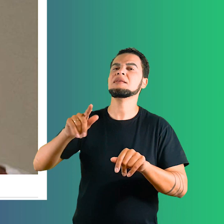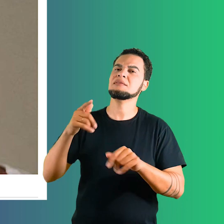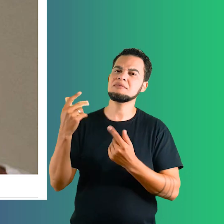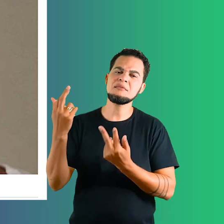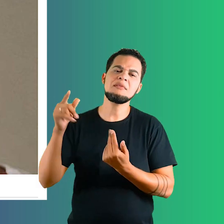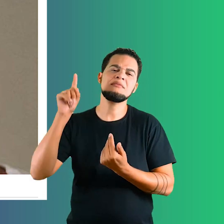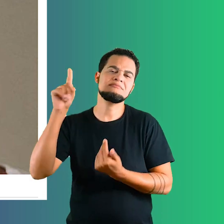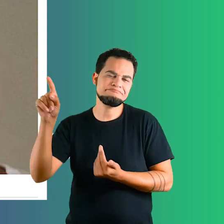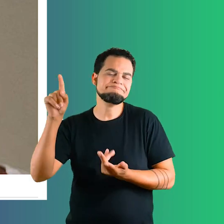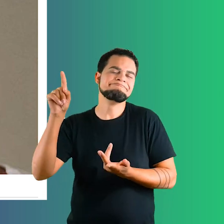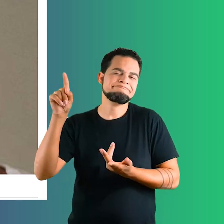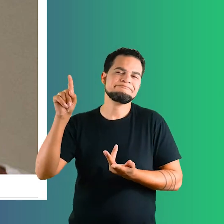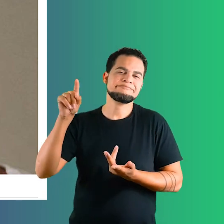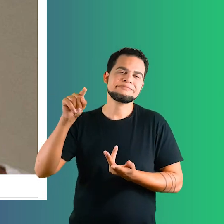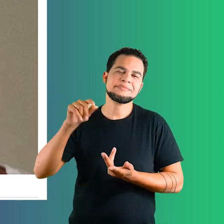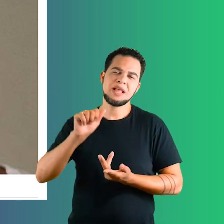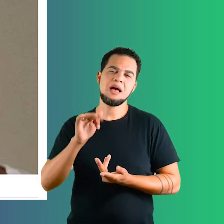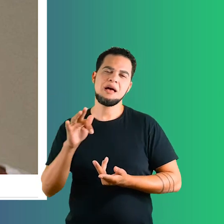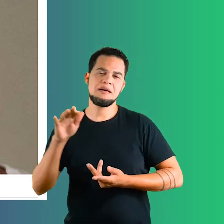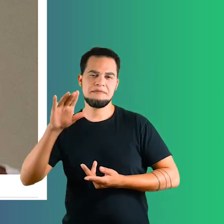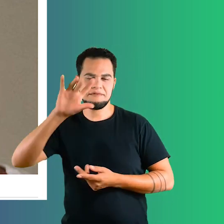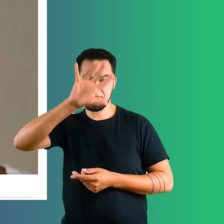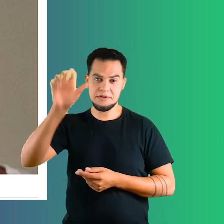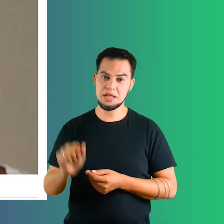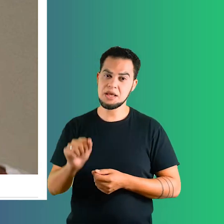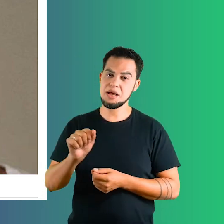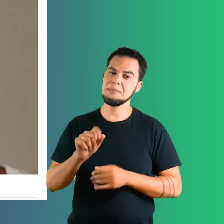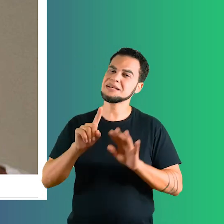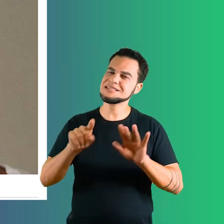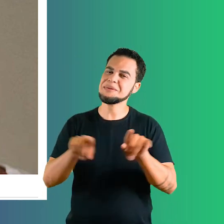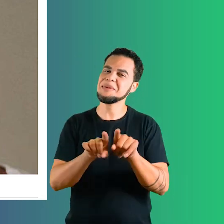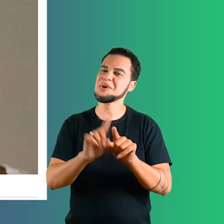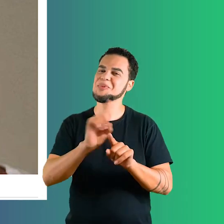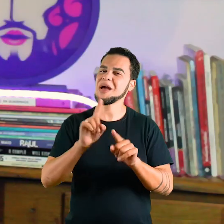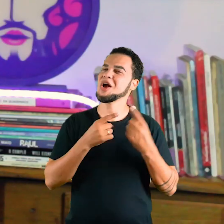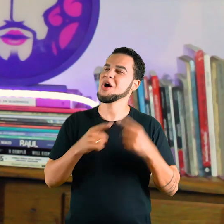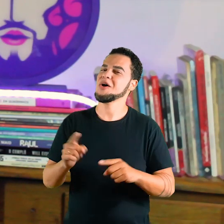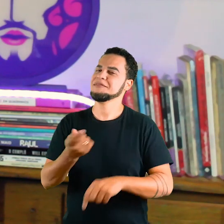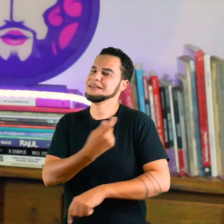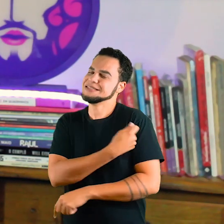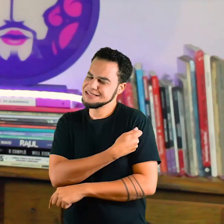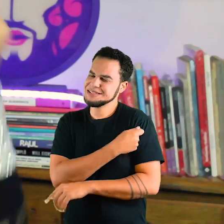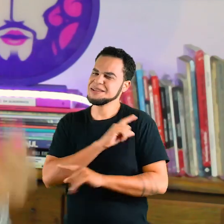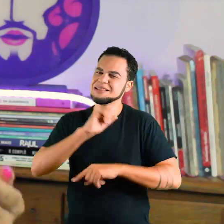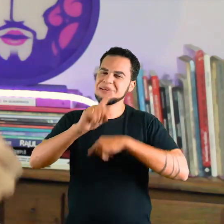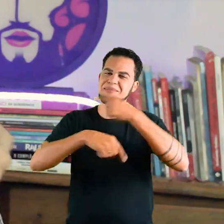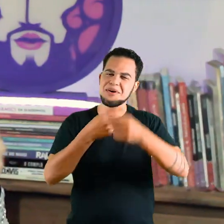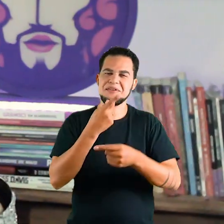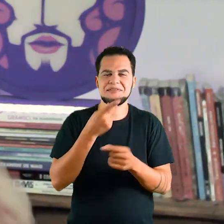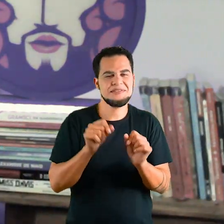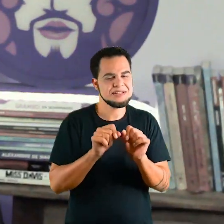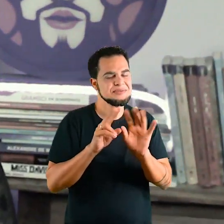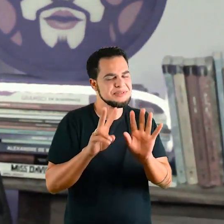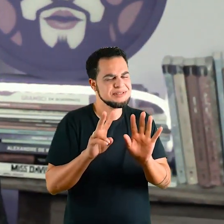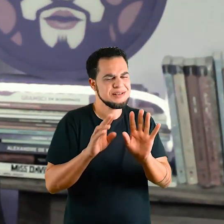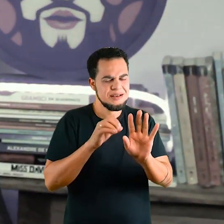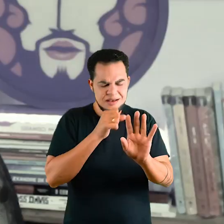também certamente não são antivacina. Mas esse debate não é o que farei hoje, mas é importante apontar isso para vocês.